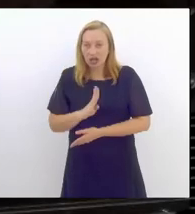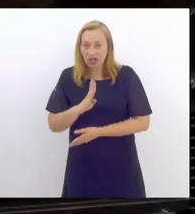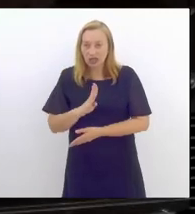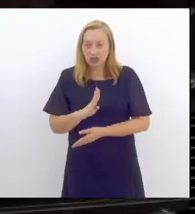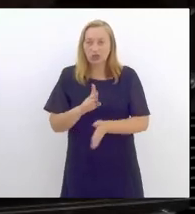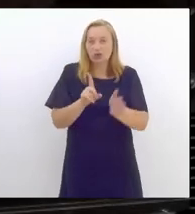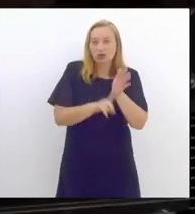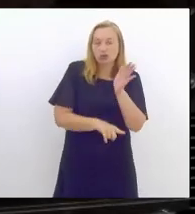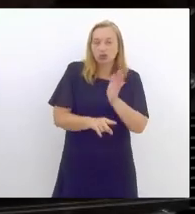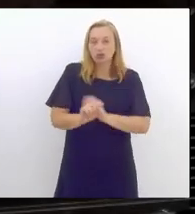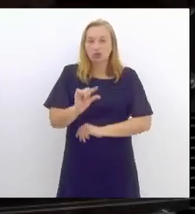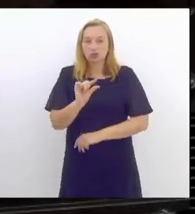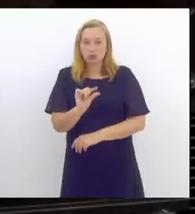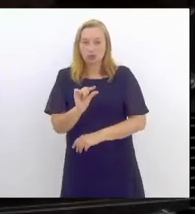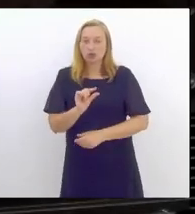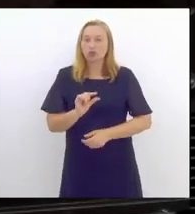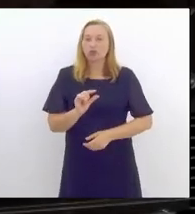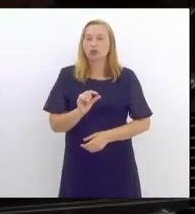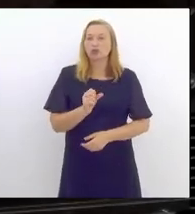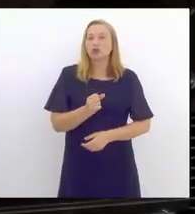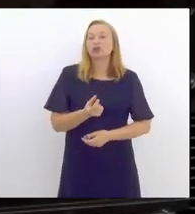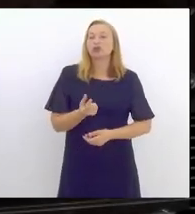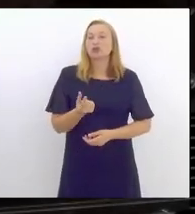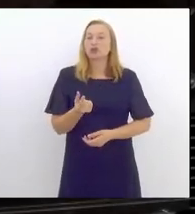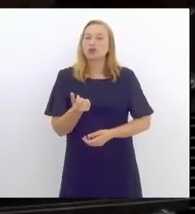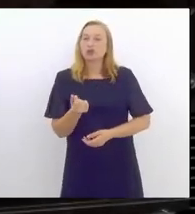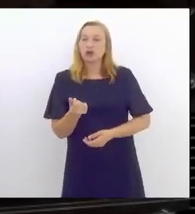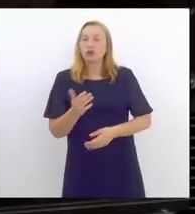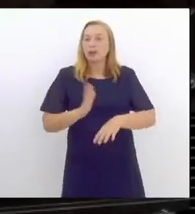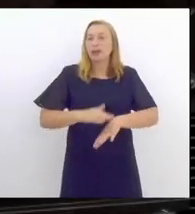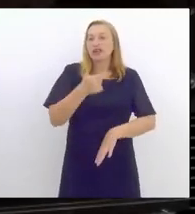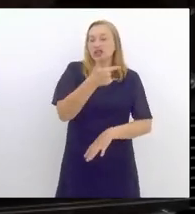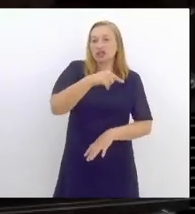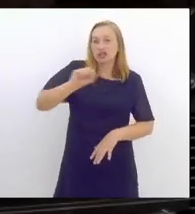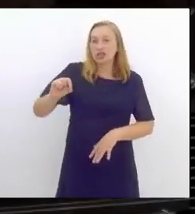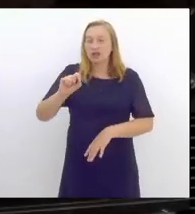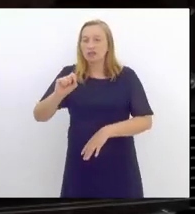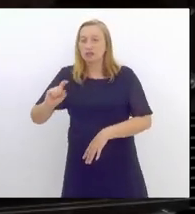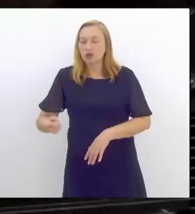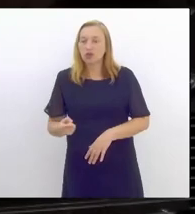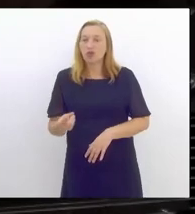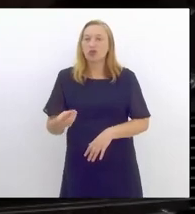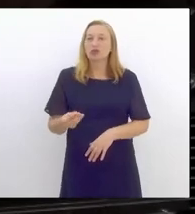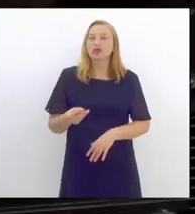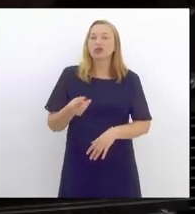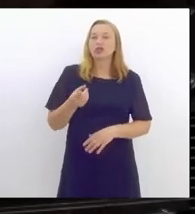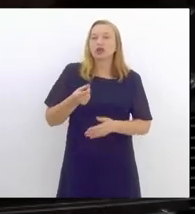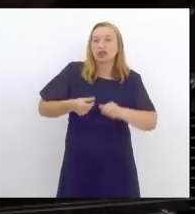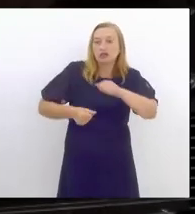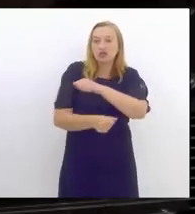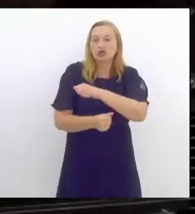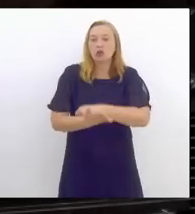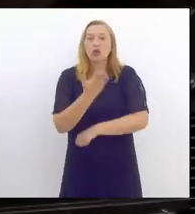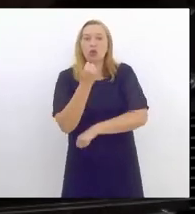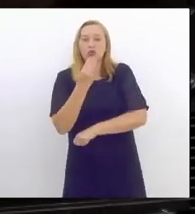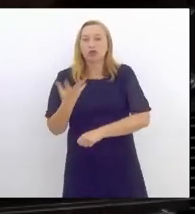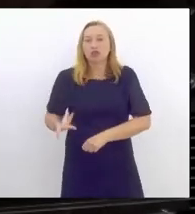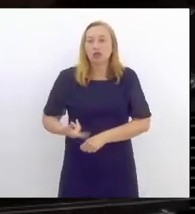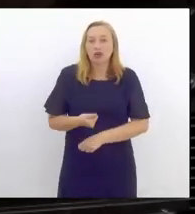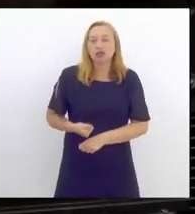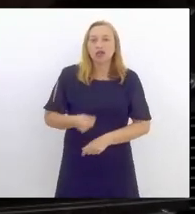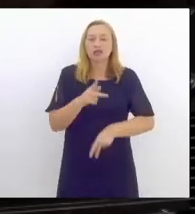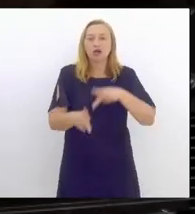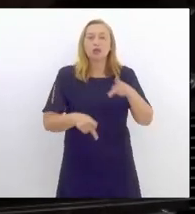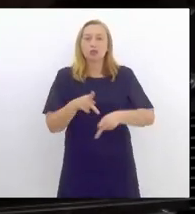custo. Foram mais de 100 milhões de reais investidos para garantir refeição de qualidade ao povo fluminense.